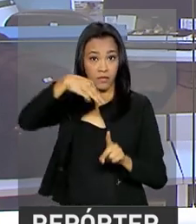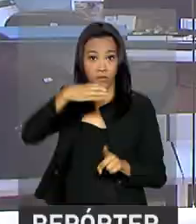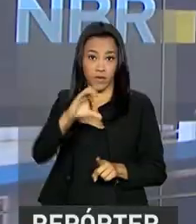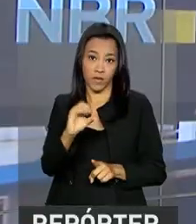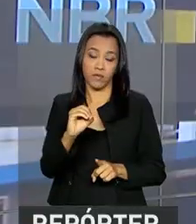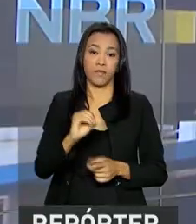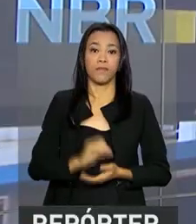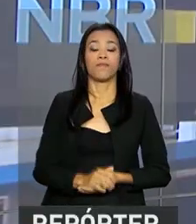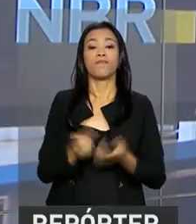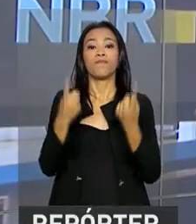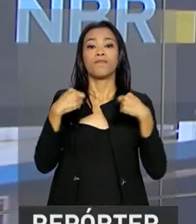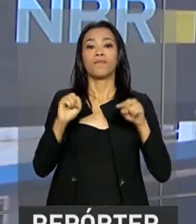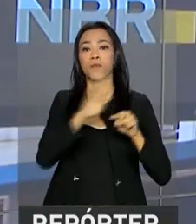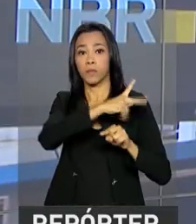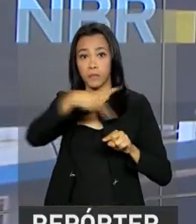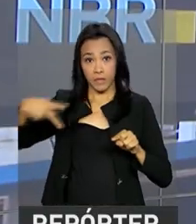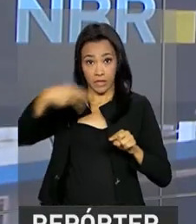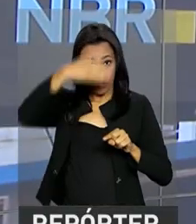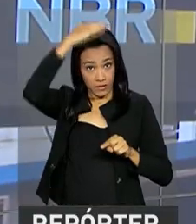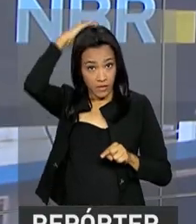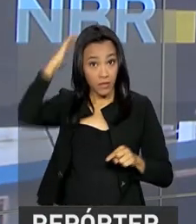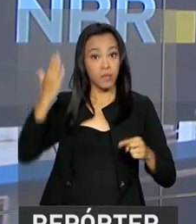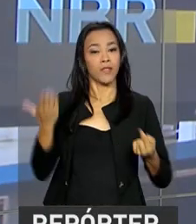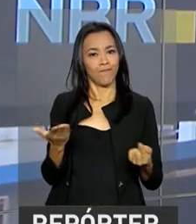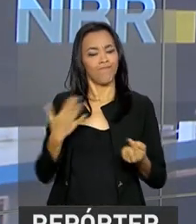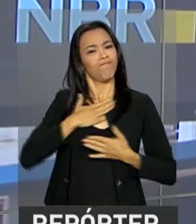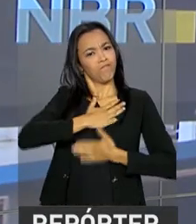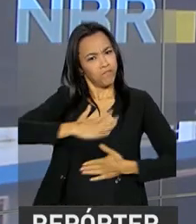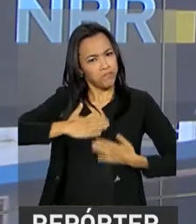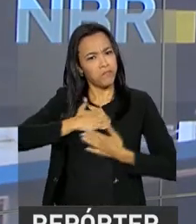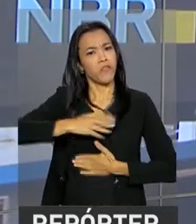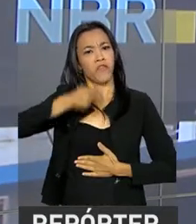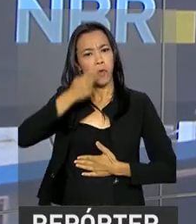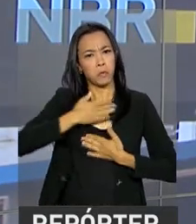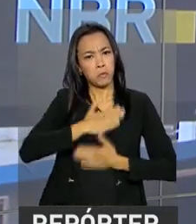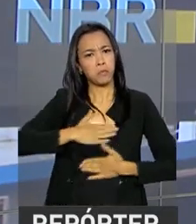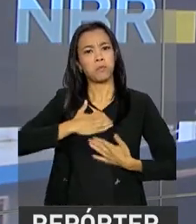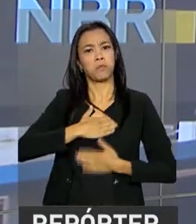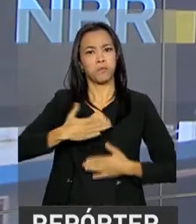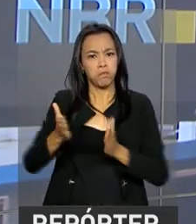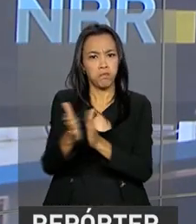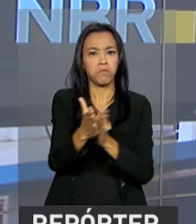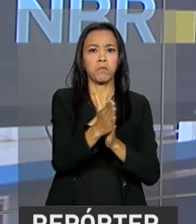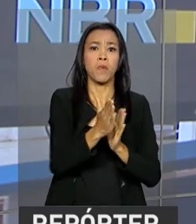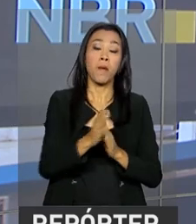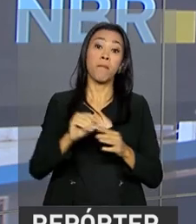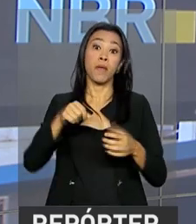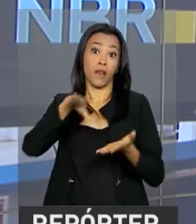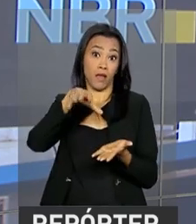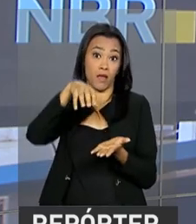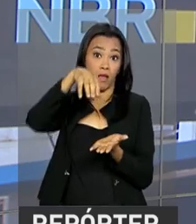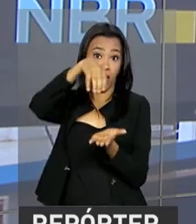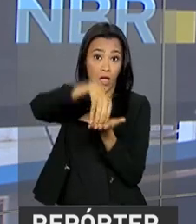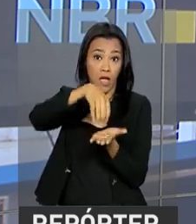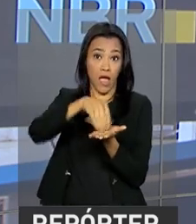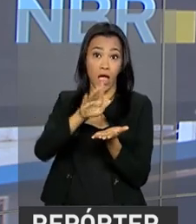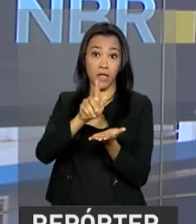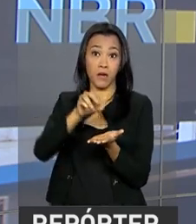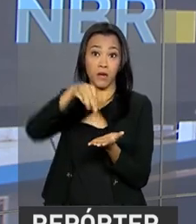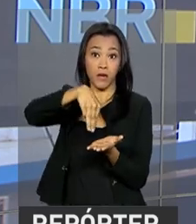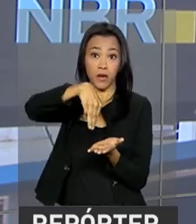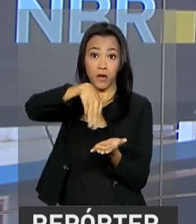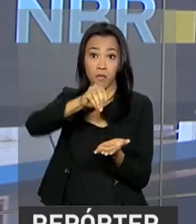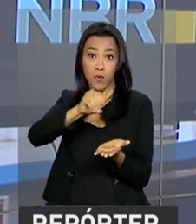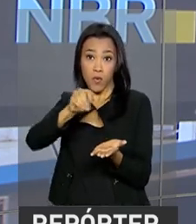de março. O presidente Michel Temer manifestou satisfação com o reconhecimento feito pela agência Moody's dos